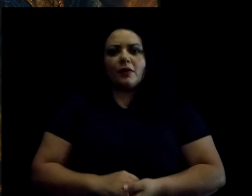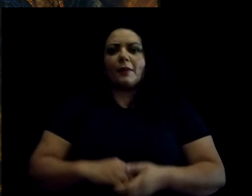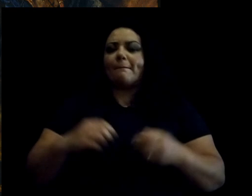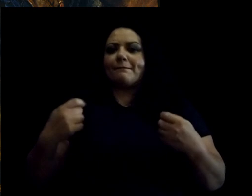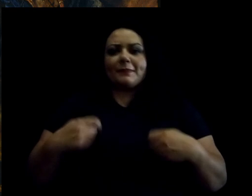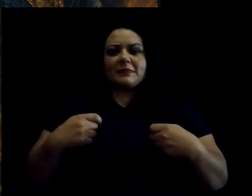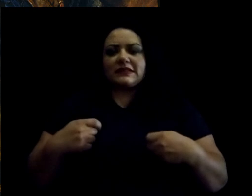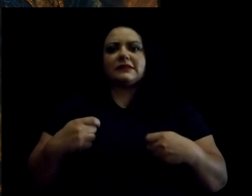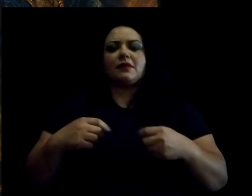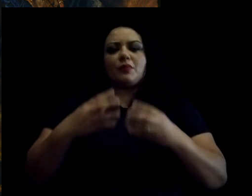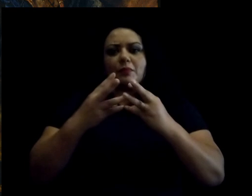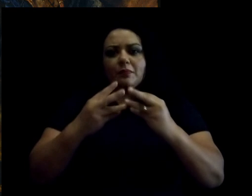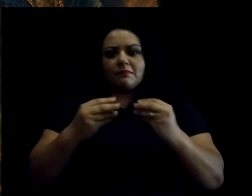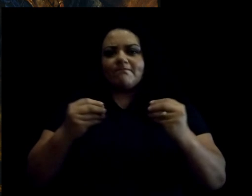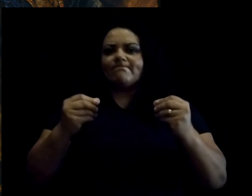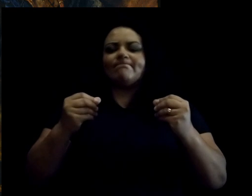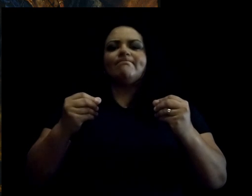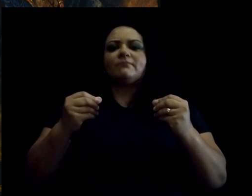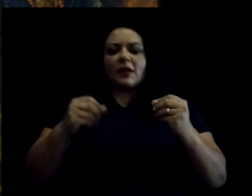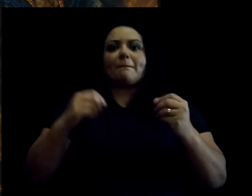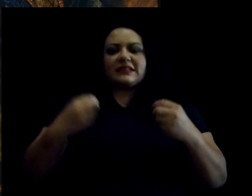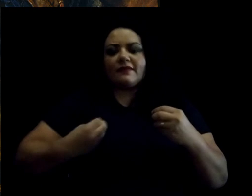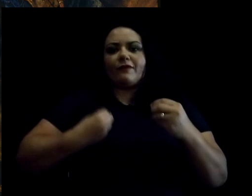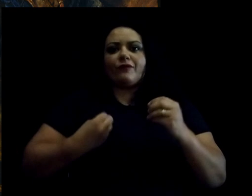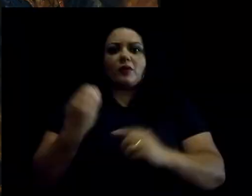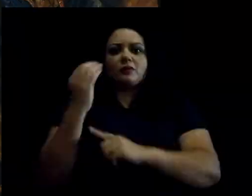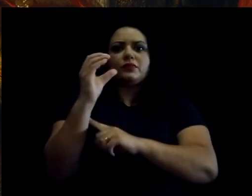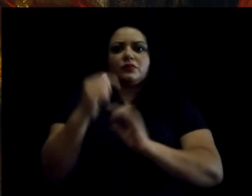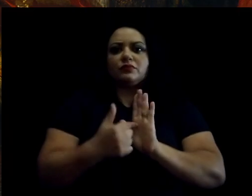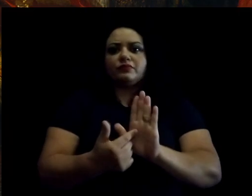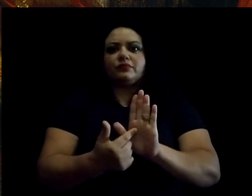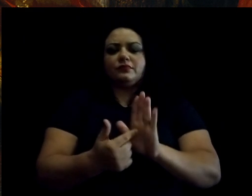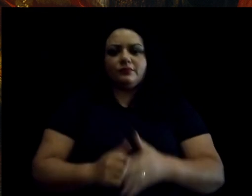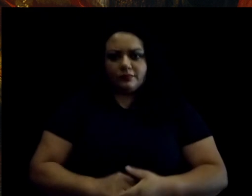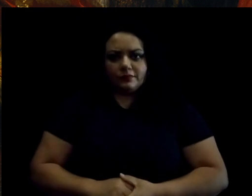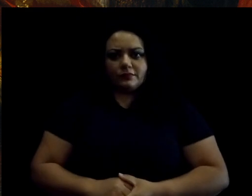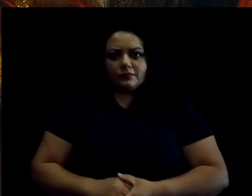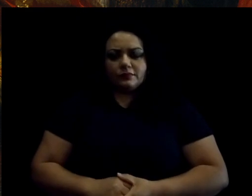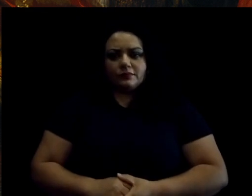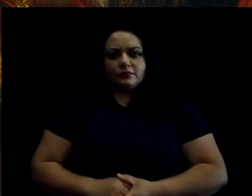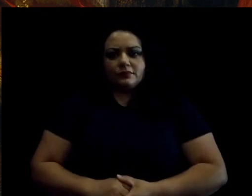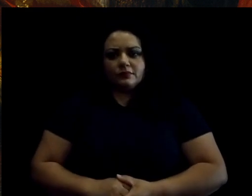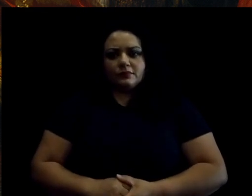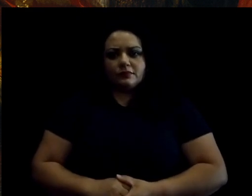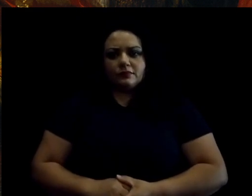Adoramos os instantâneos e perdemos a medida de que só podemos existir na duração.